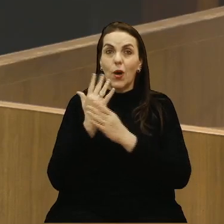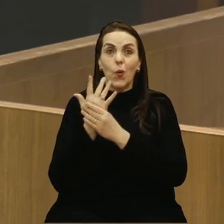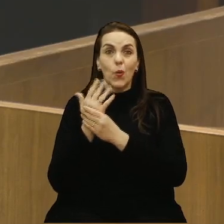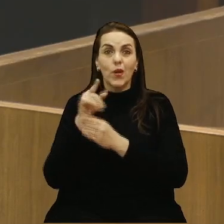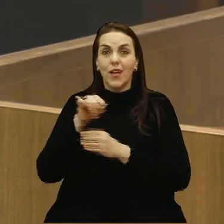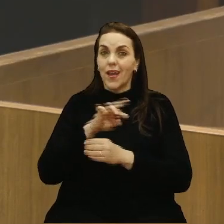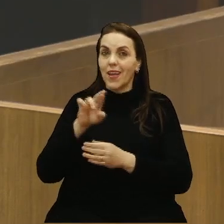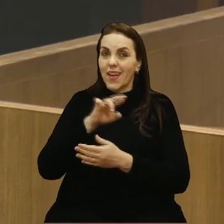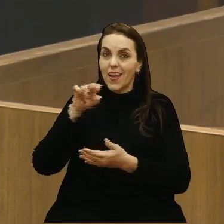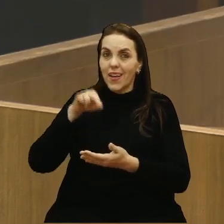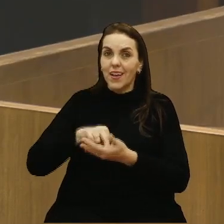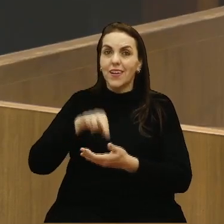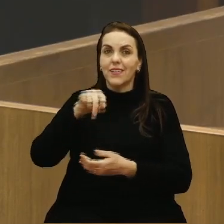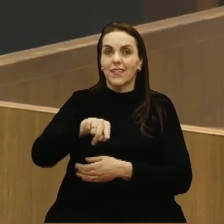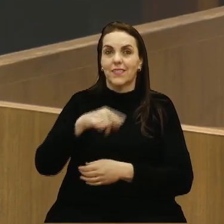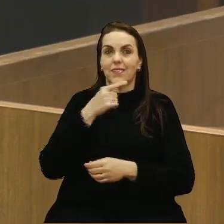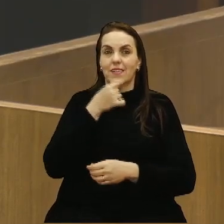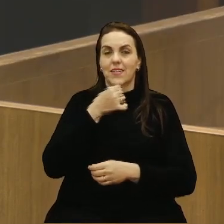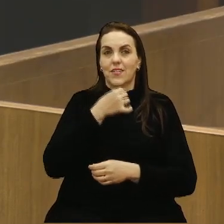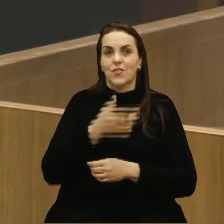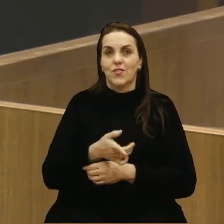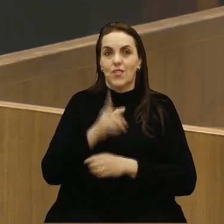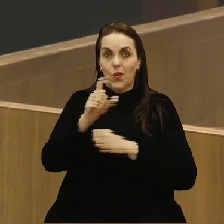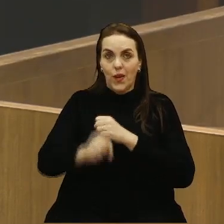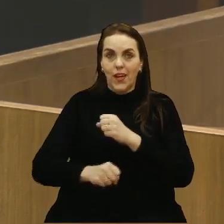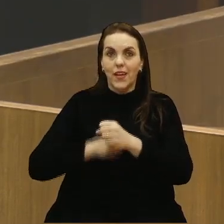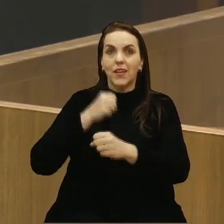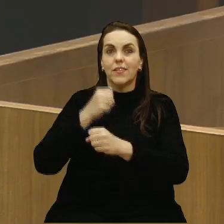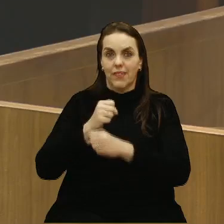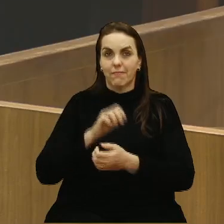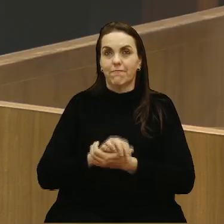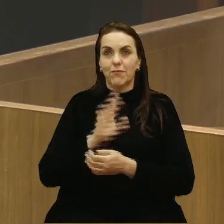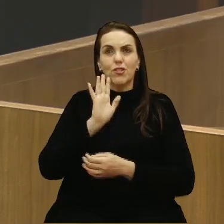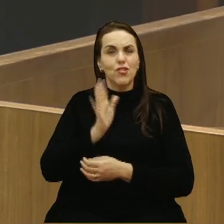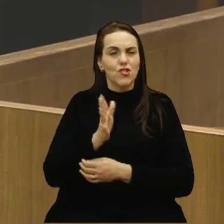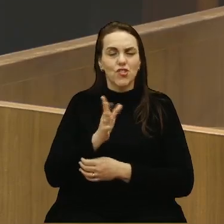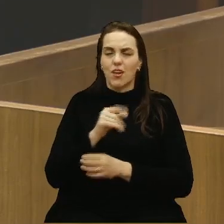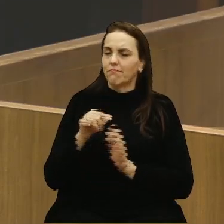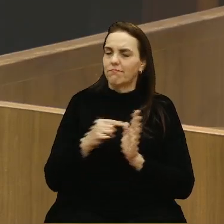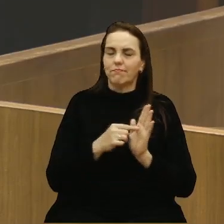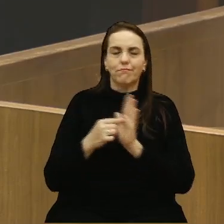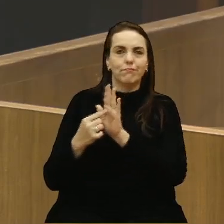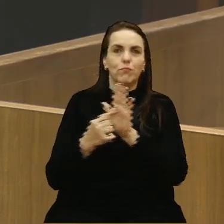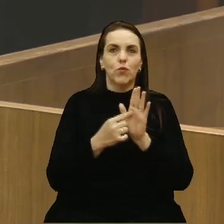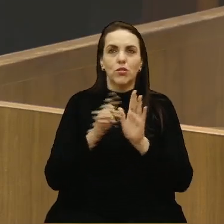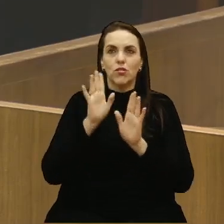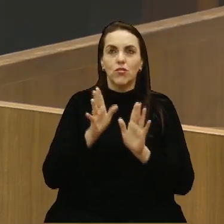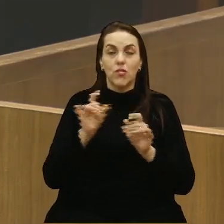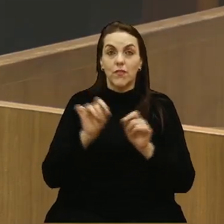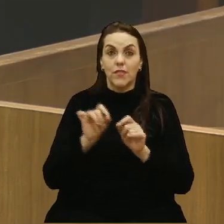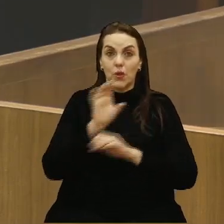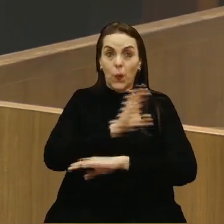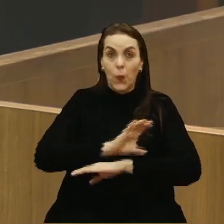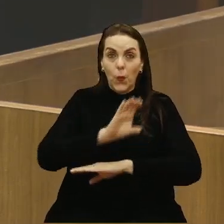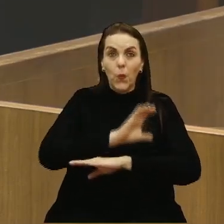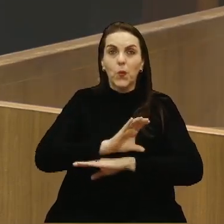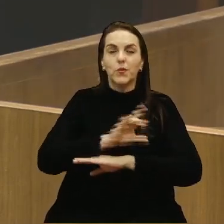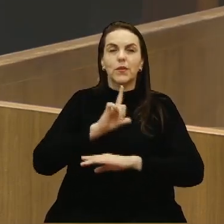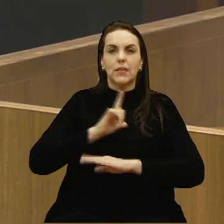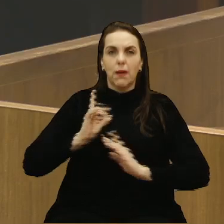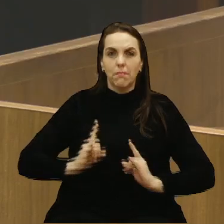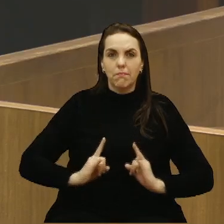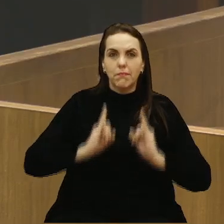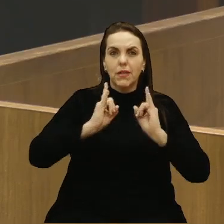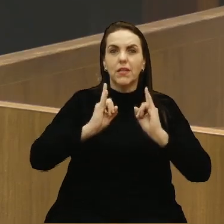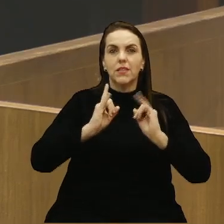tornando realidade na nossa cidade a partir do ano que vem. Já é o indicativo para que hajam cursos, para que já tenha prédio,